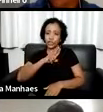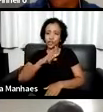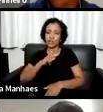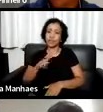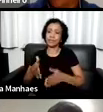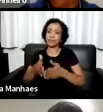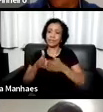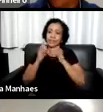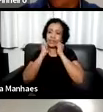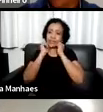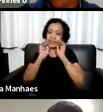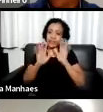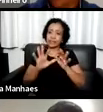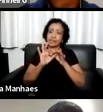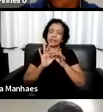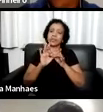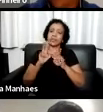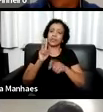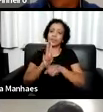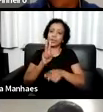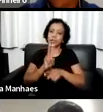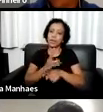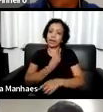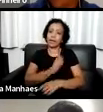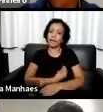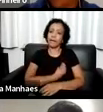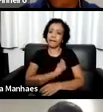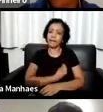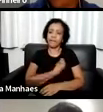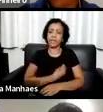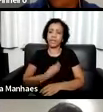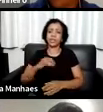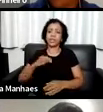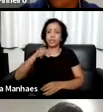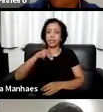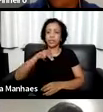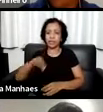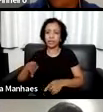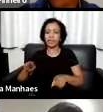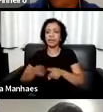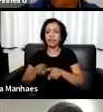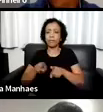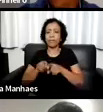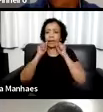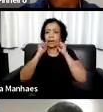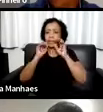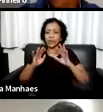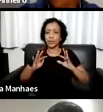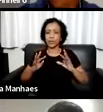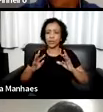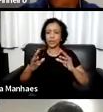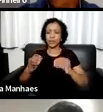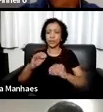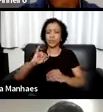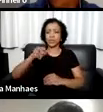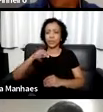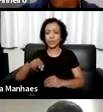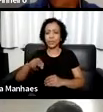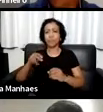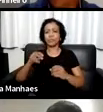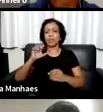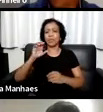liderança da Convenção Batista Brasileira, da Junta de Missões Nacionais e da Junta de Missões Mundiais, União